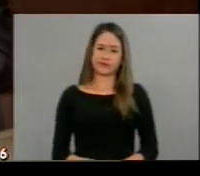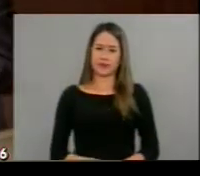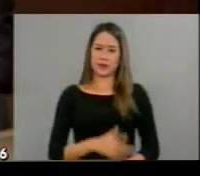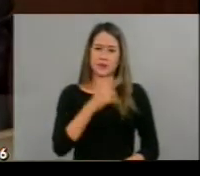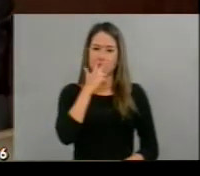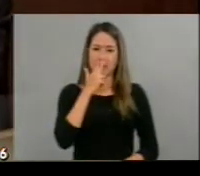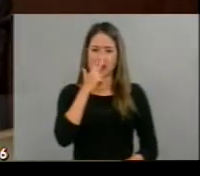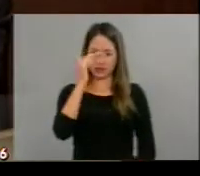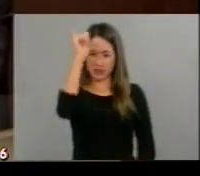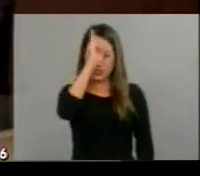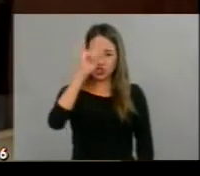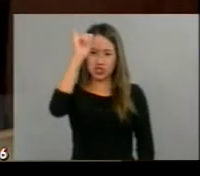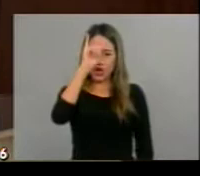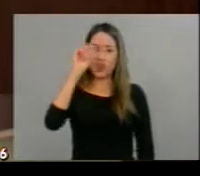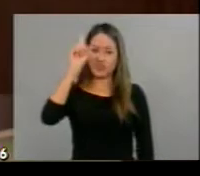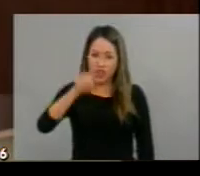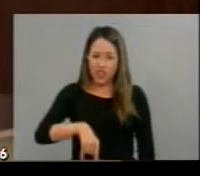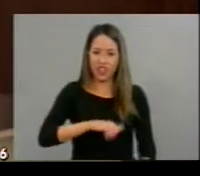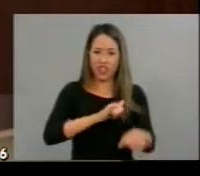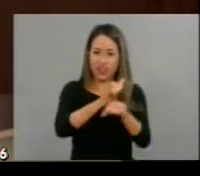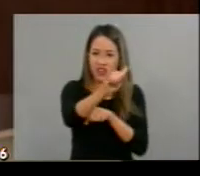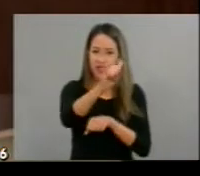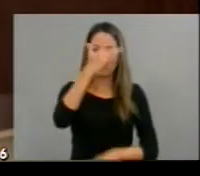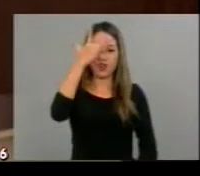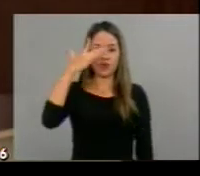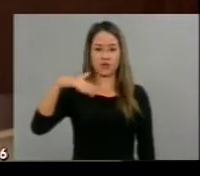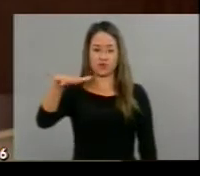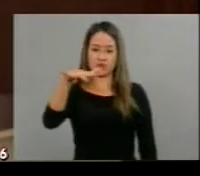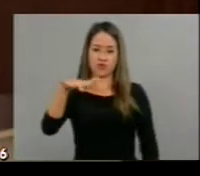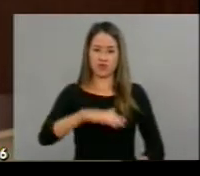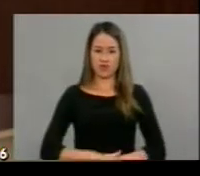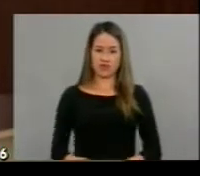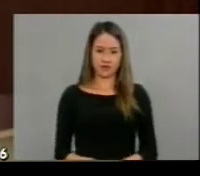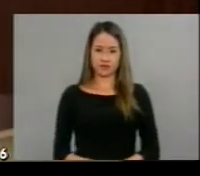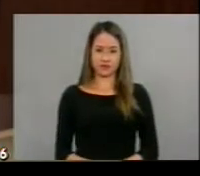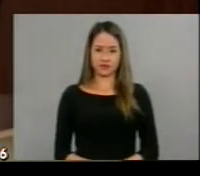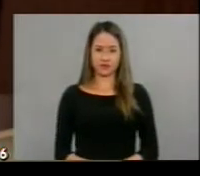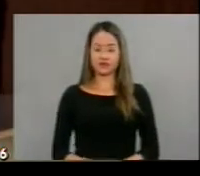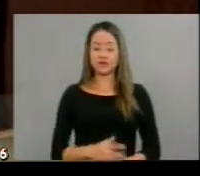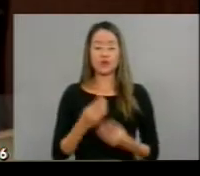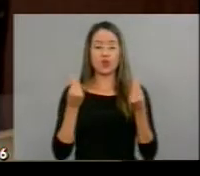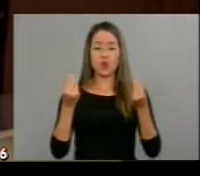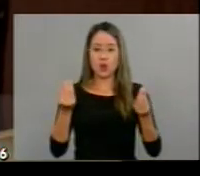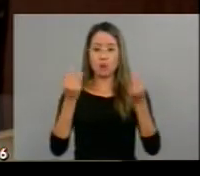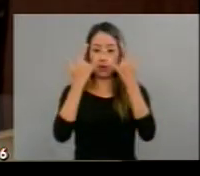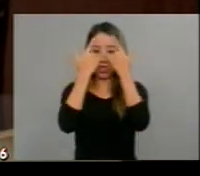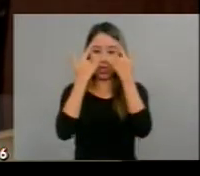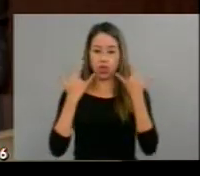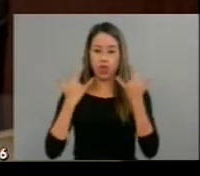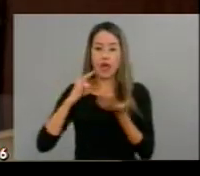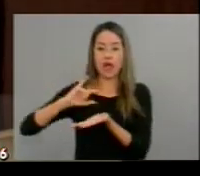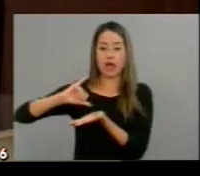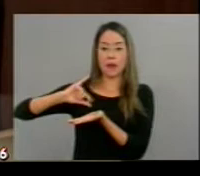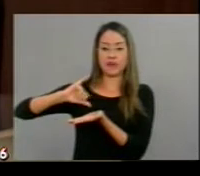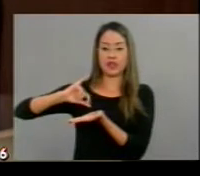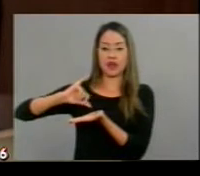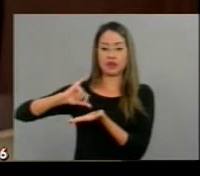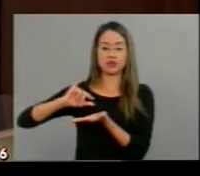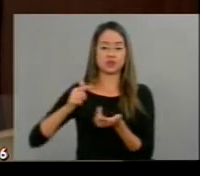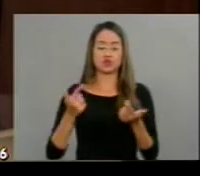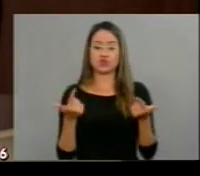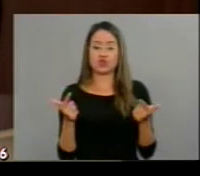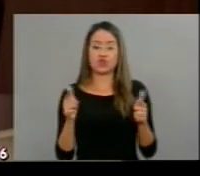de idiota. É um negócio à prova de idiota. É um capitalismo sem risco. Não gera